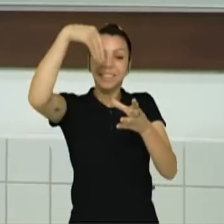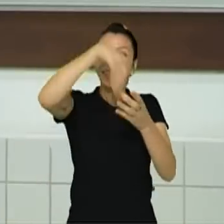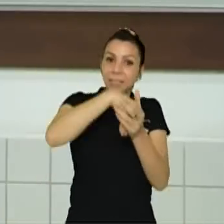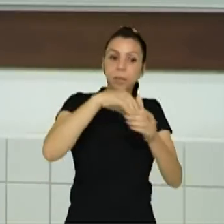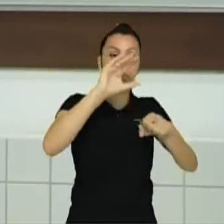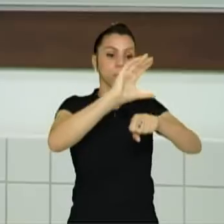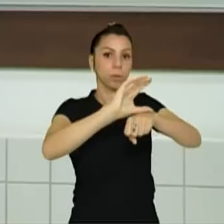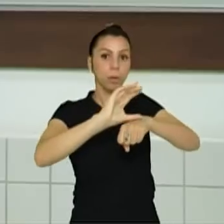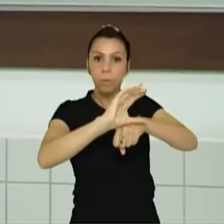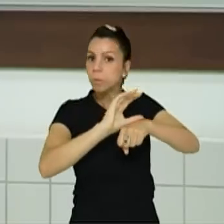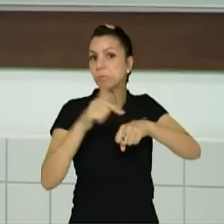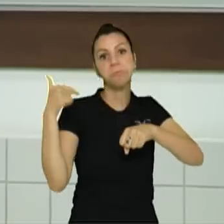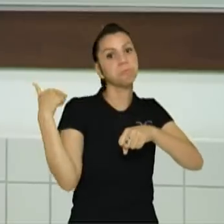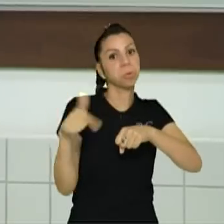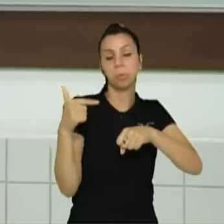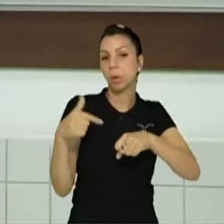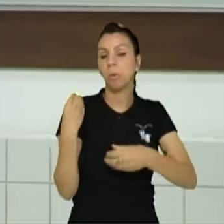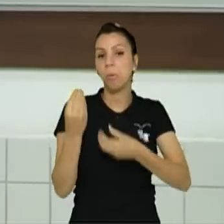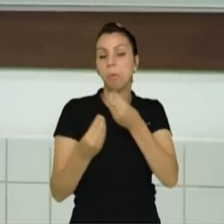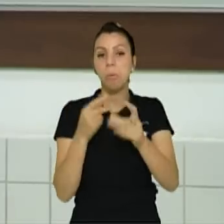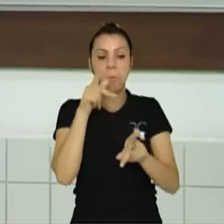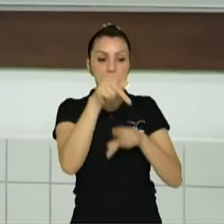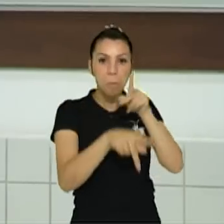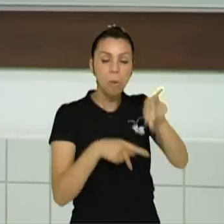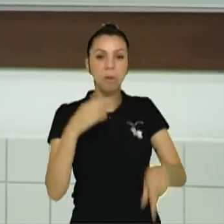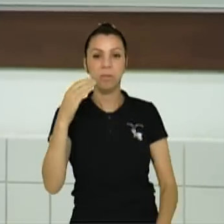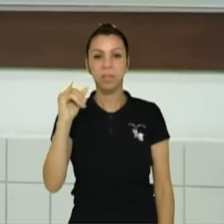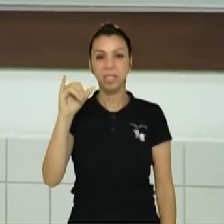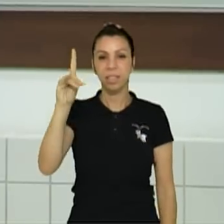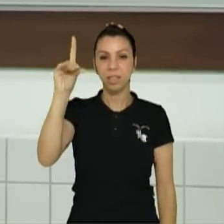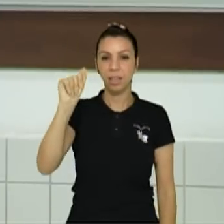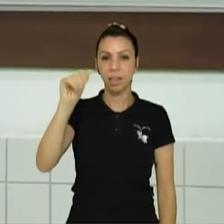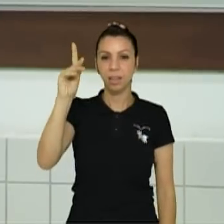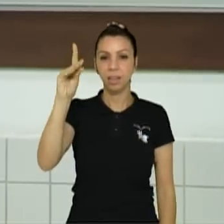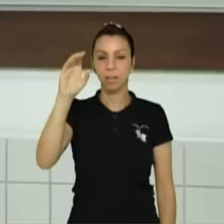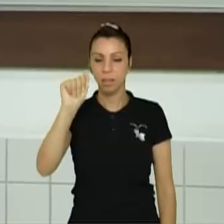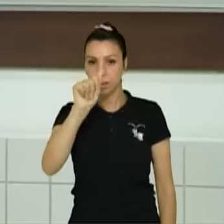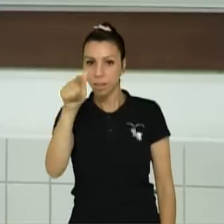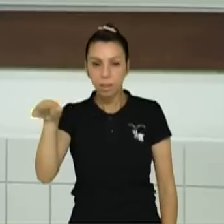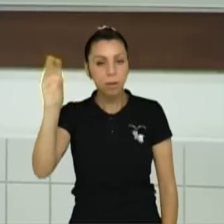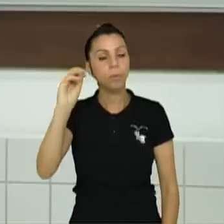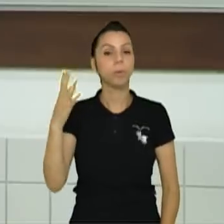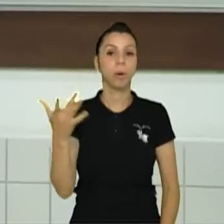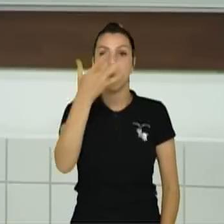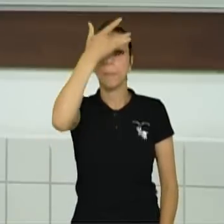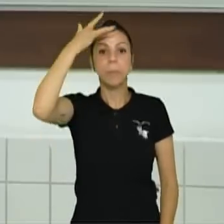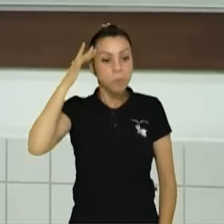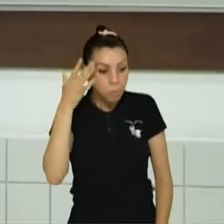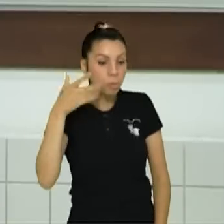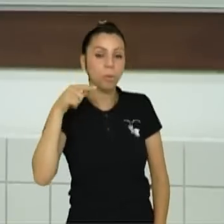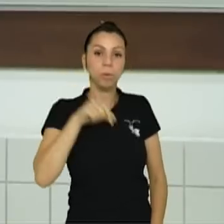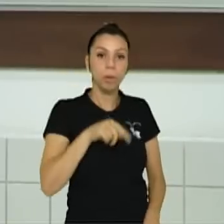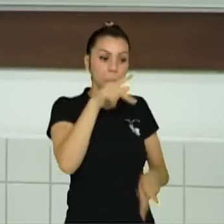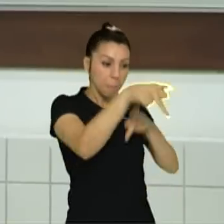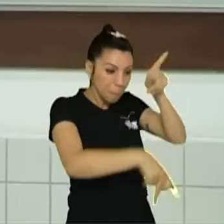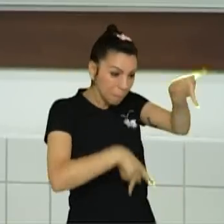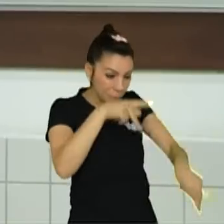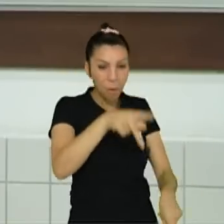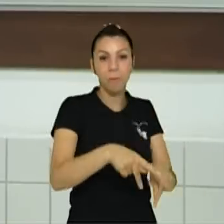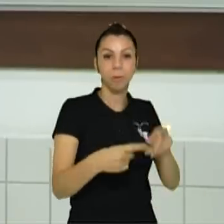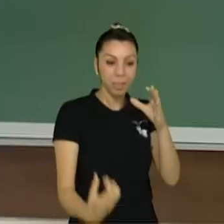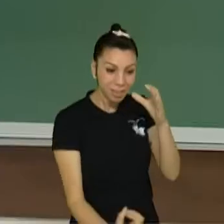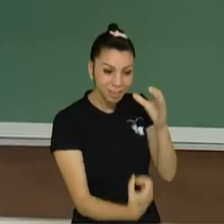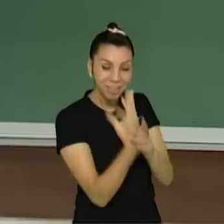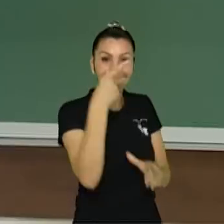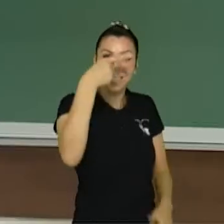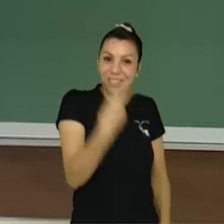enquanto cidadãos. Olha só, os primeiros habitantes do Brasil, os originais do Brasil, na